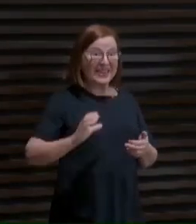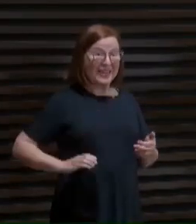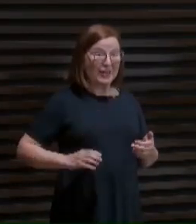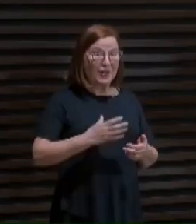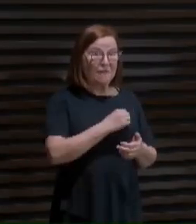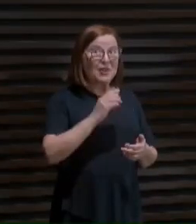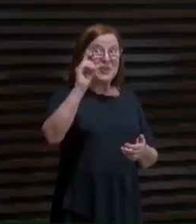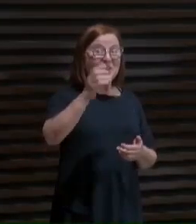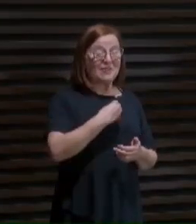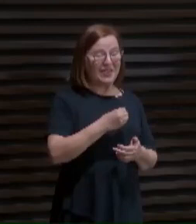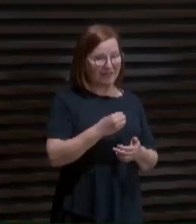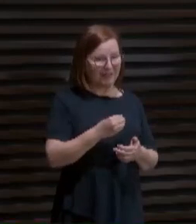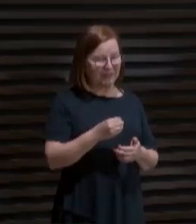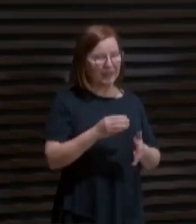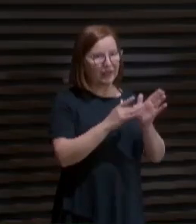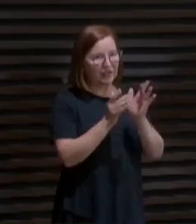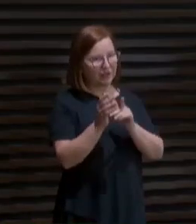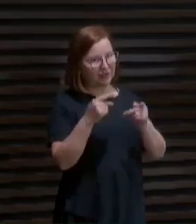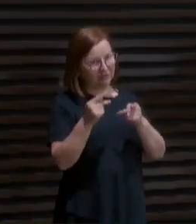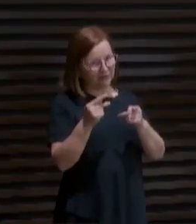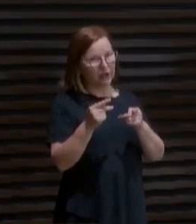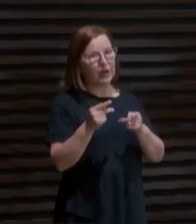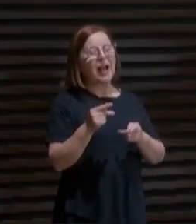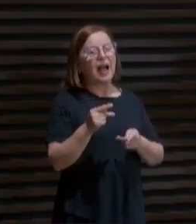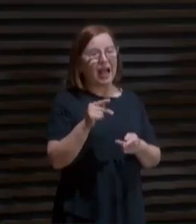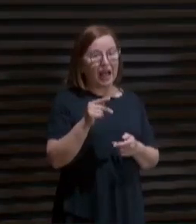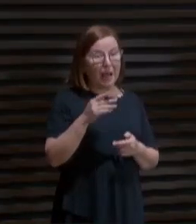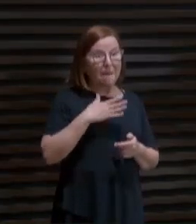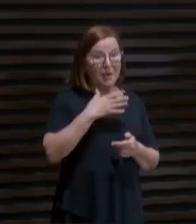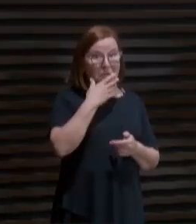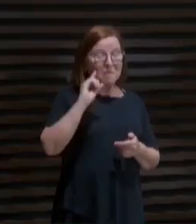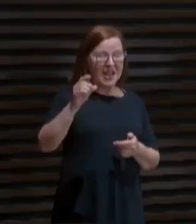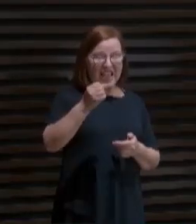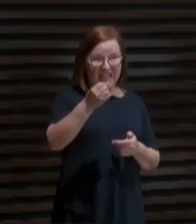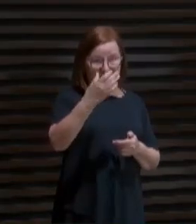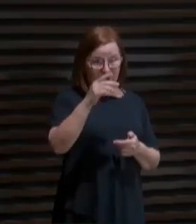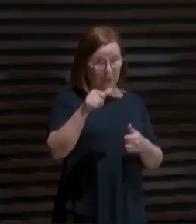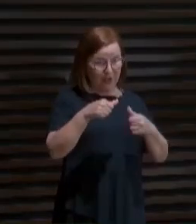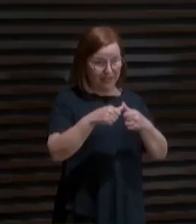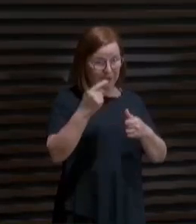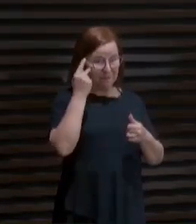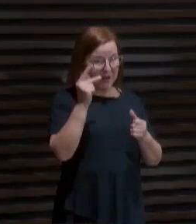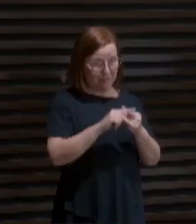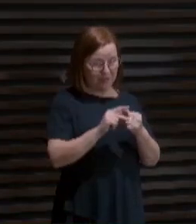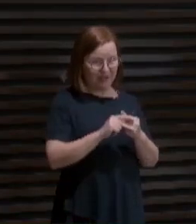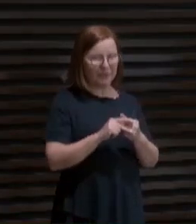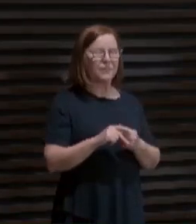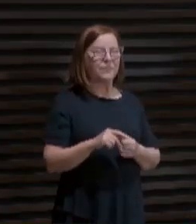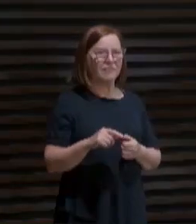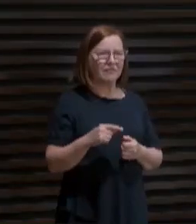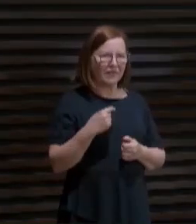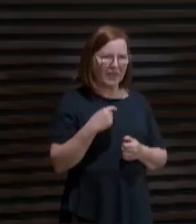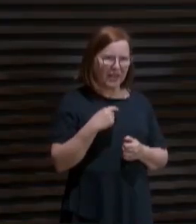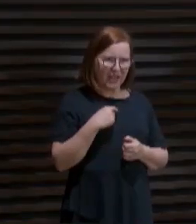disso porque é meu Pai. Eu também te digo que tu és um pedregulho, e sobre esta rocha que se acabou de dizer, eu edificarei